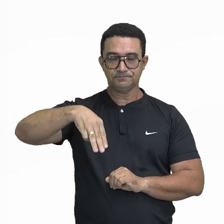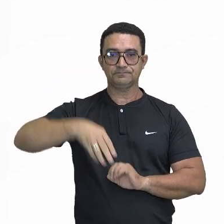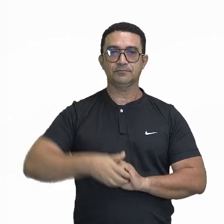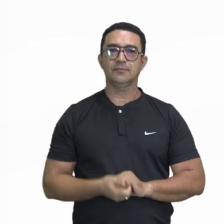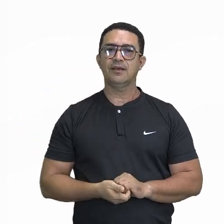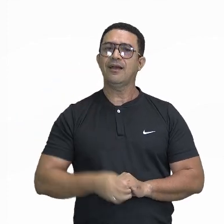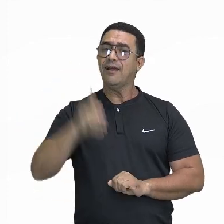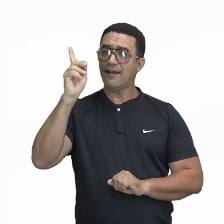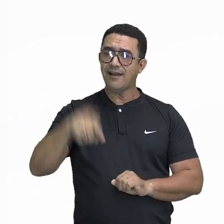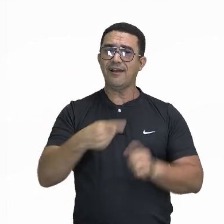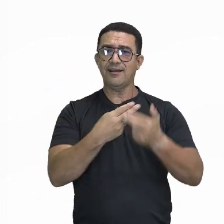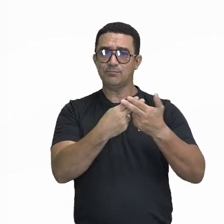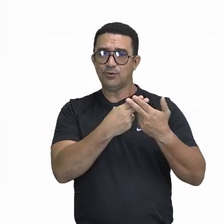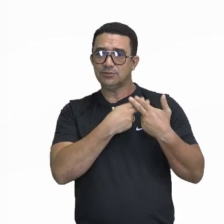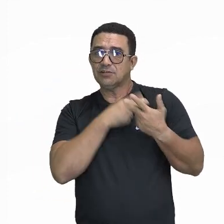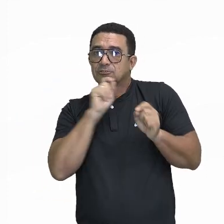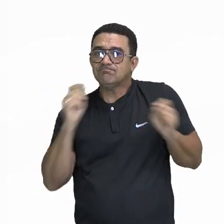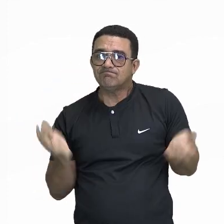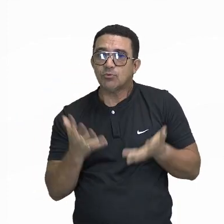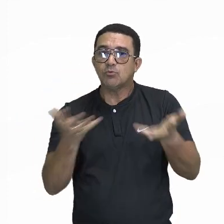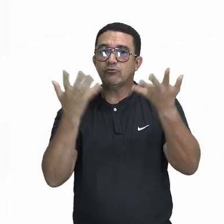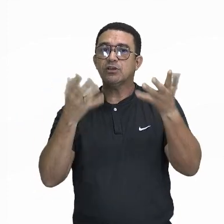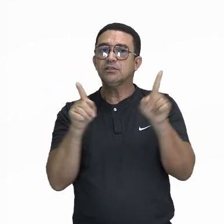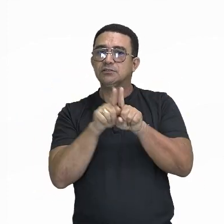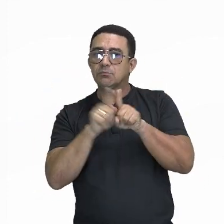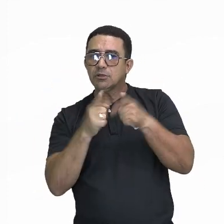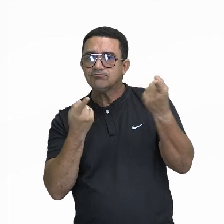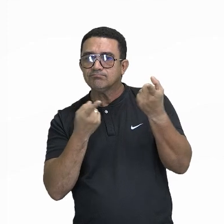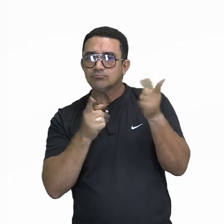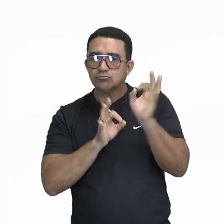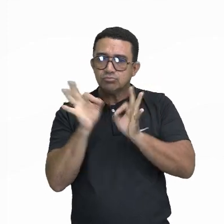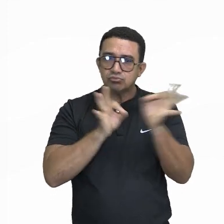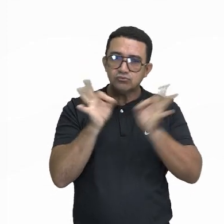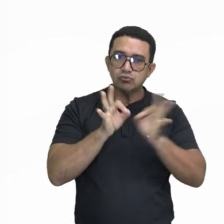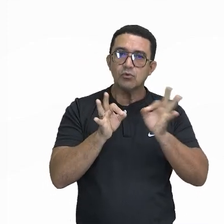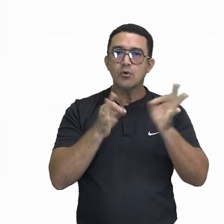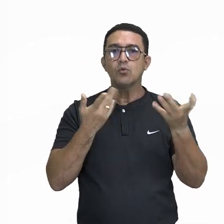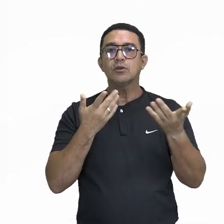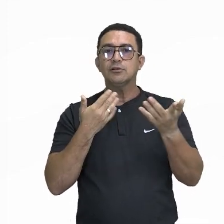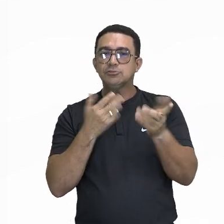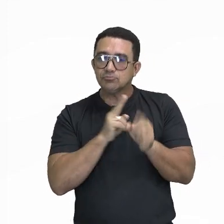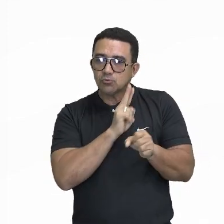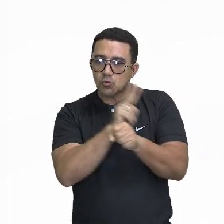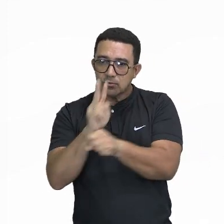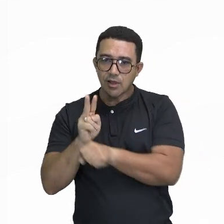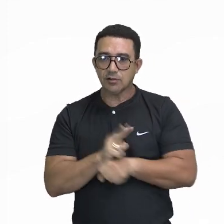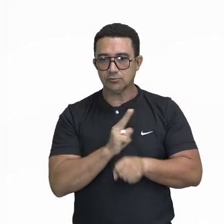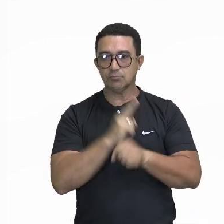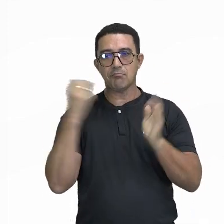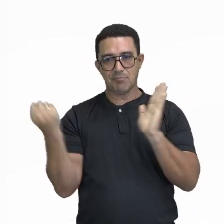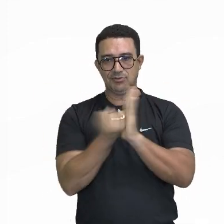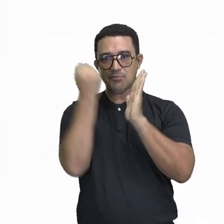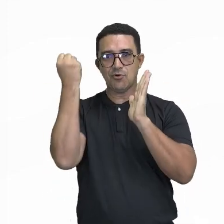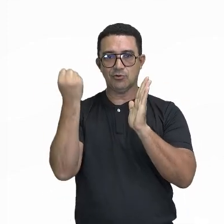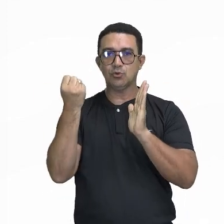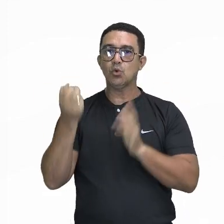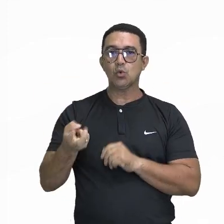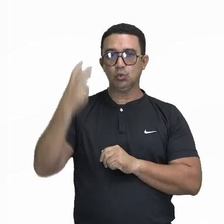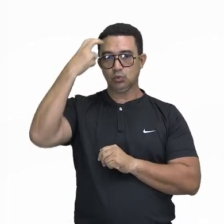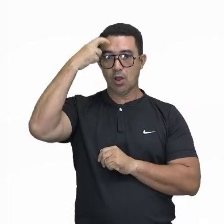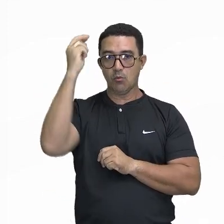Nacional, IPHAN, é responsável por promover e coordenar o processo de preservação e valorização do patrimônio